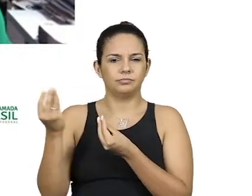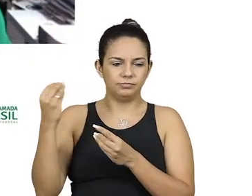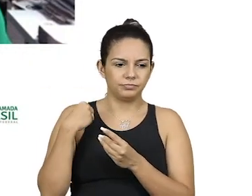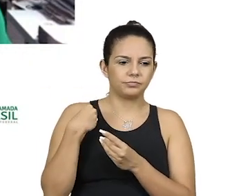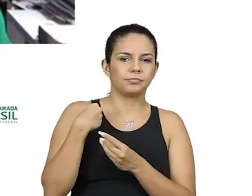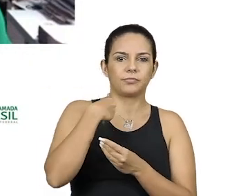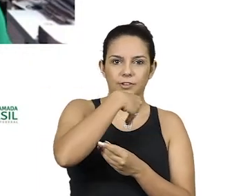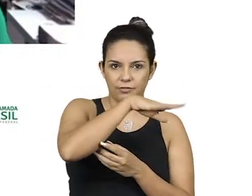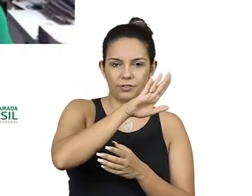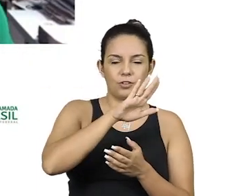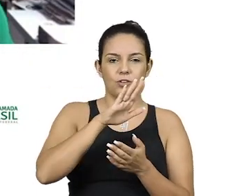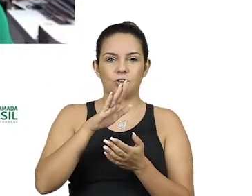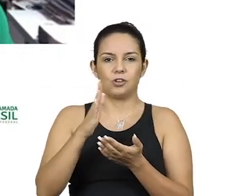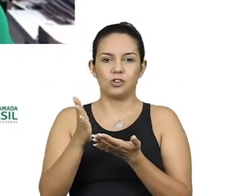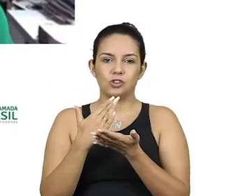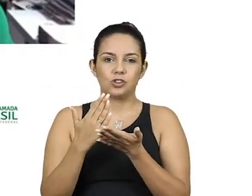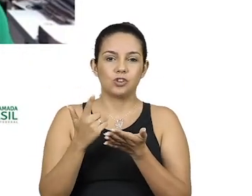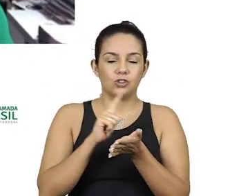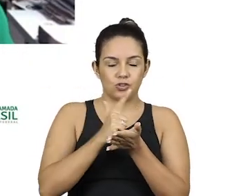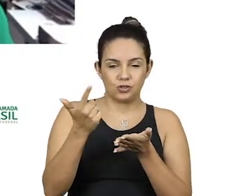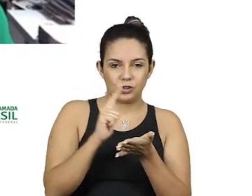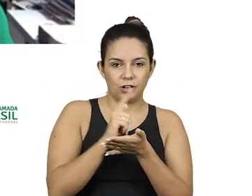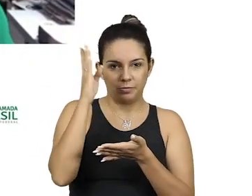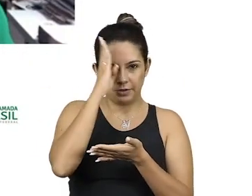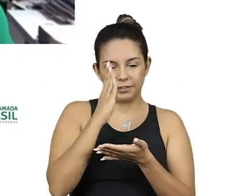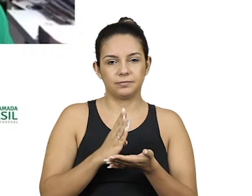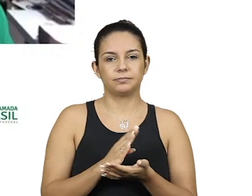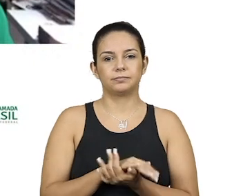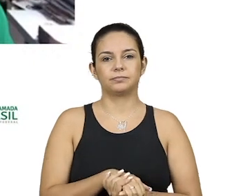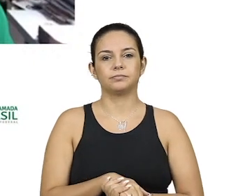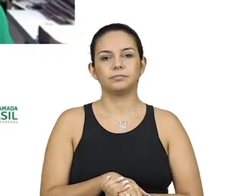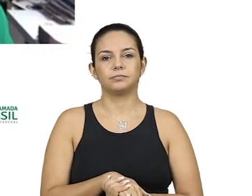levou para o Jornal do Brasil, e